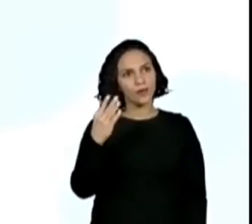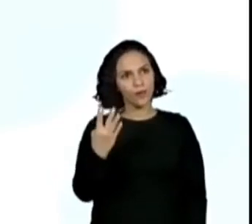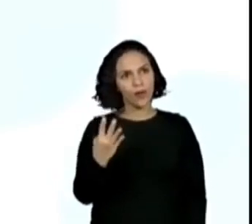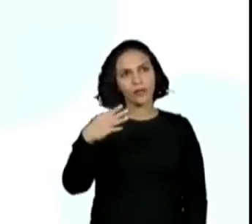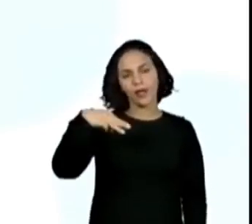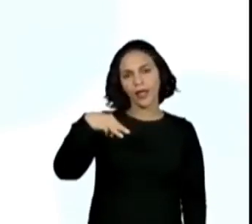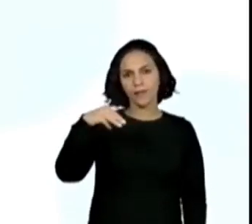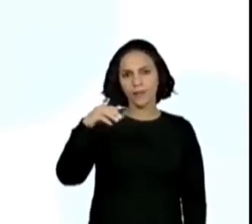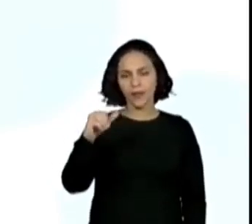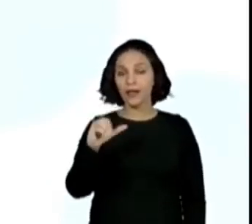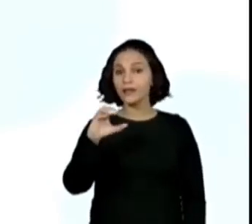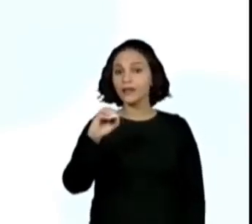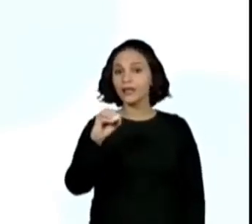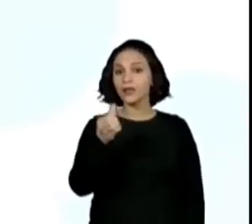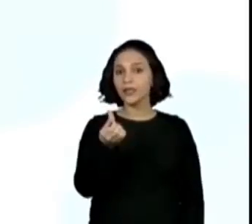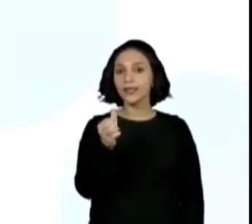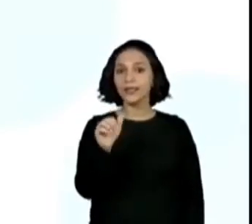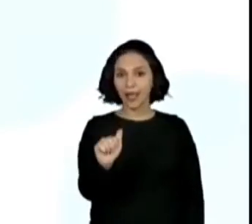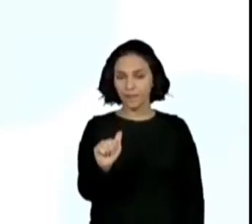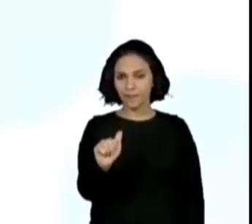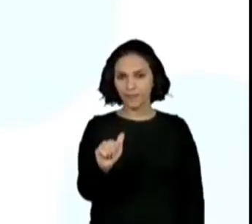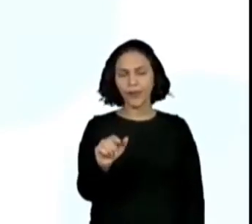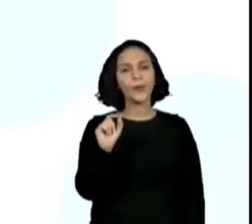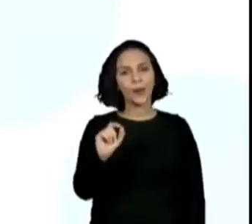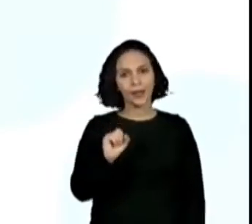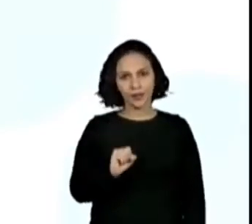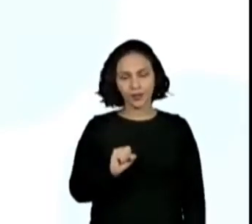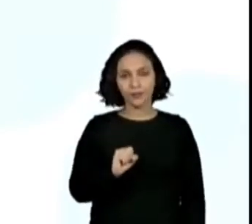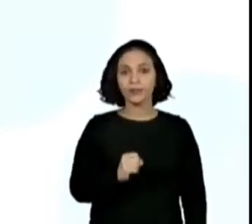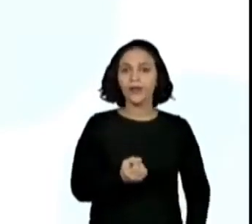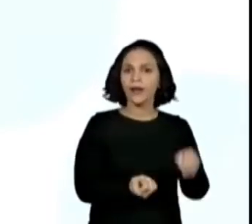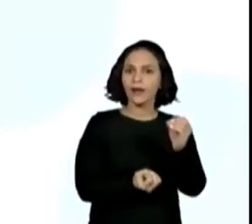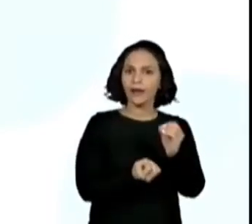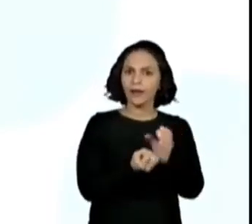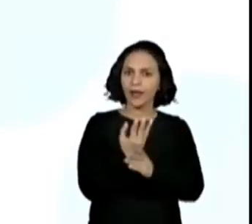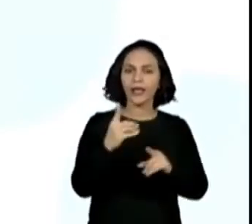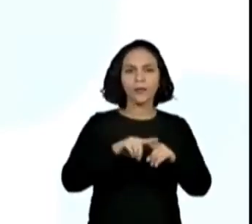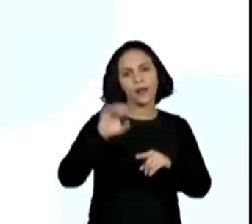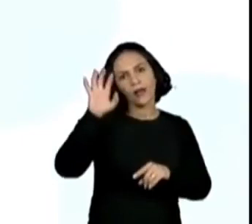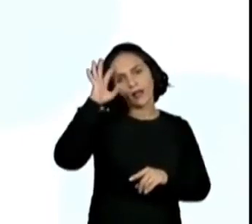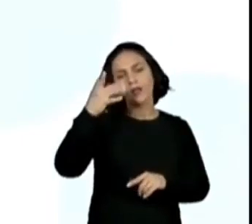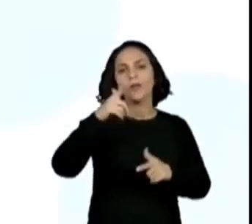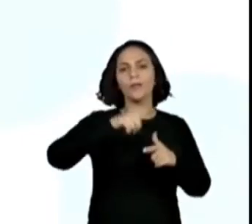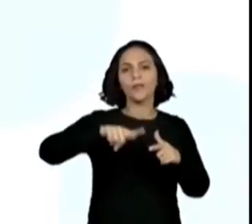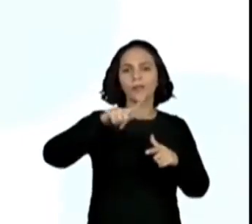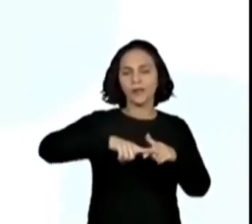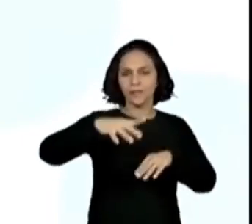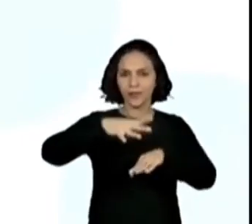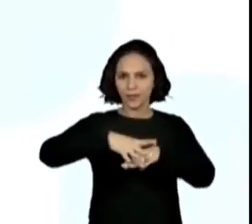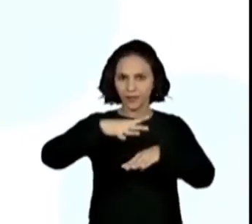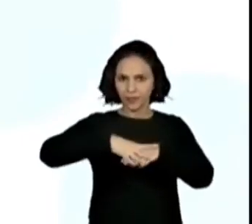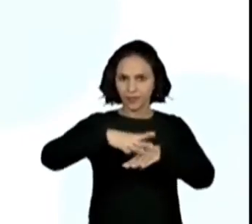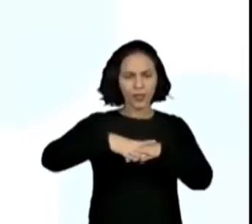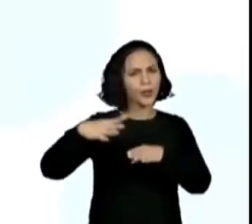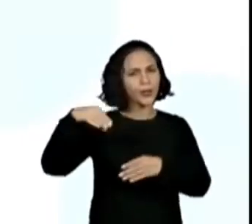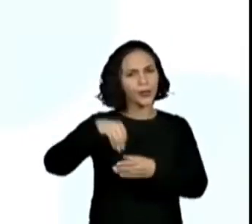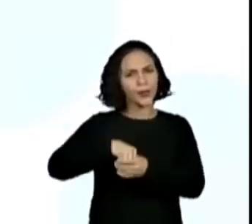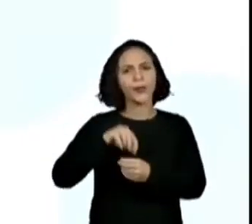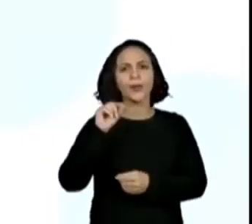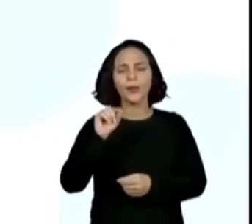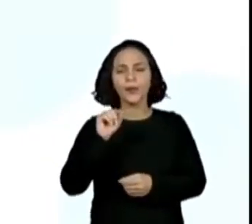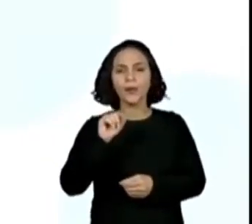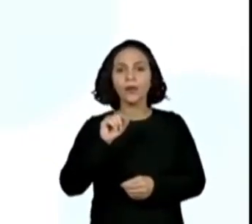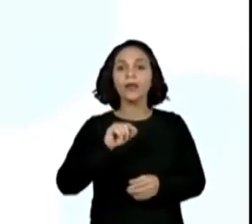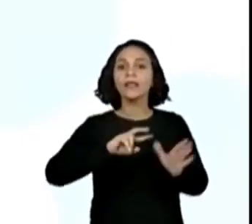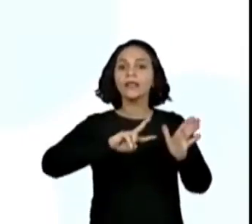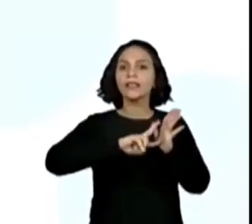ma06 a resolver e elaborar situações problemas envolvendo diferentes